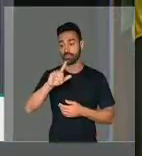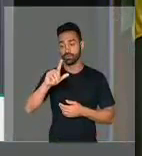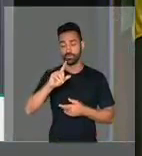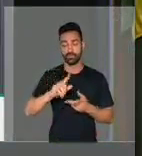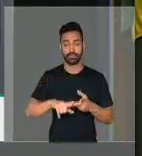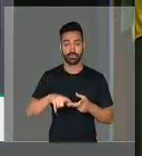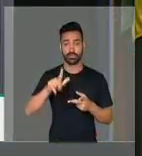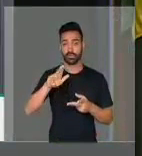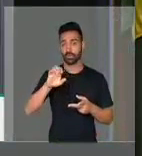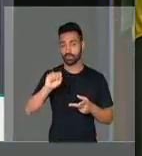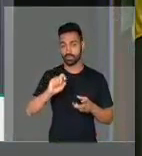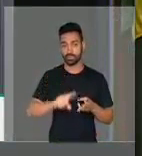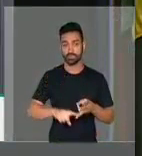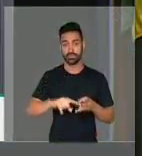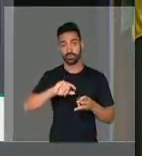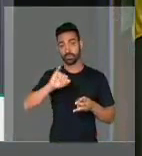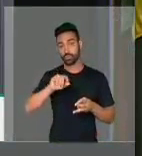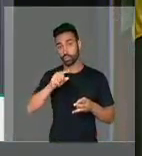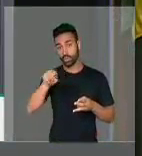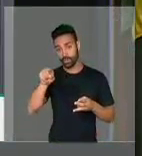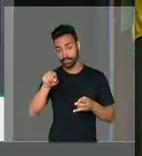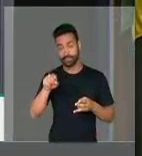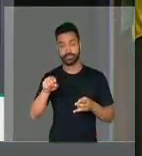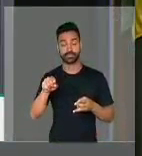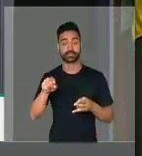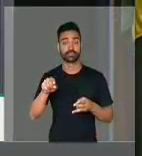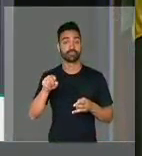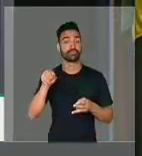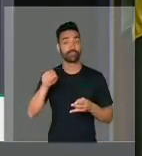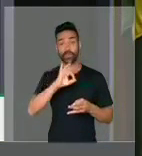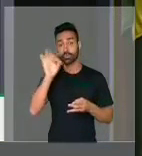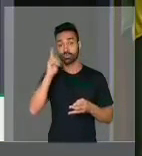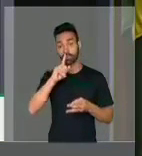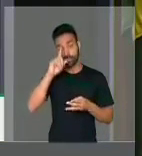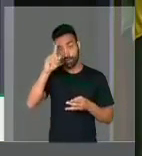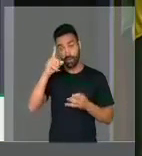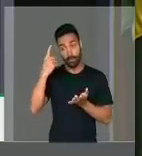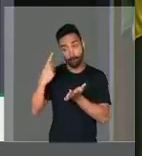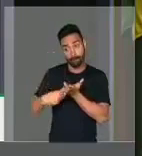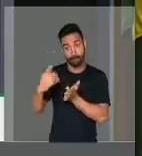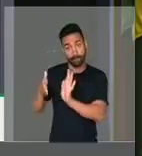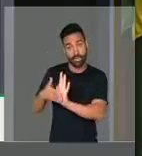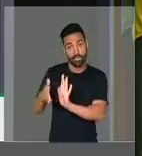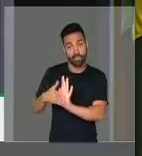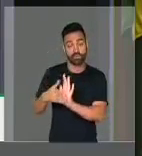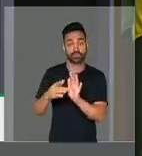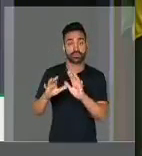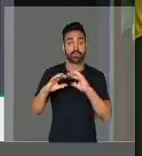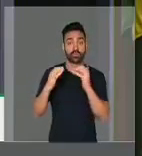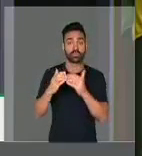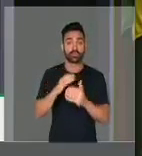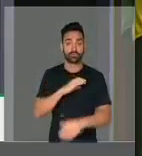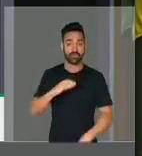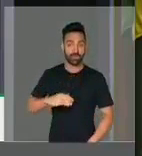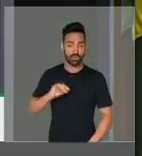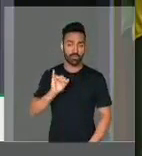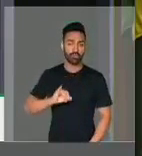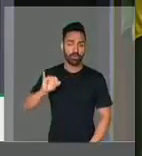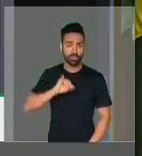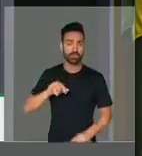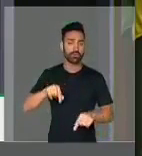Caetano, o deputado João Daniel, por essa iniciativa de propor essa comissão geral. Acho que é muito importante o plenário